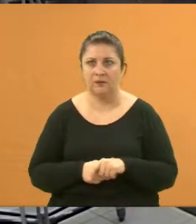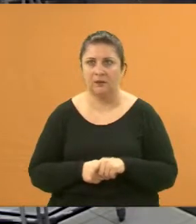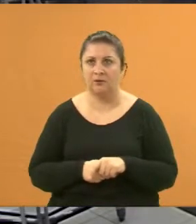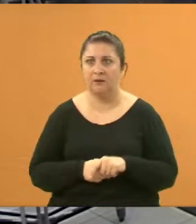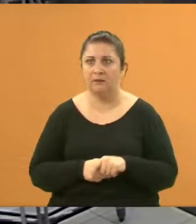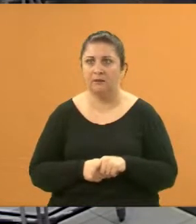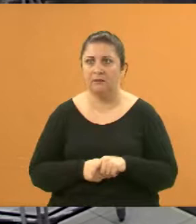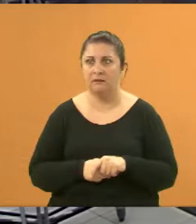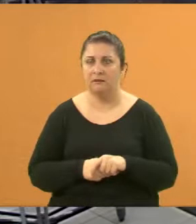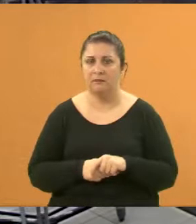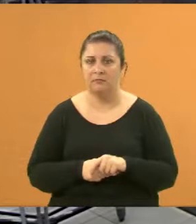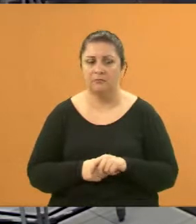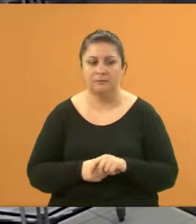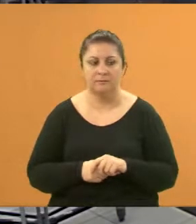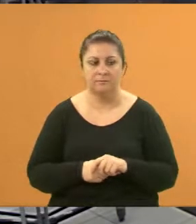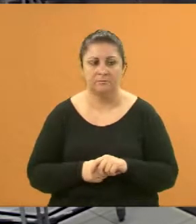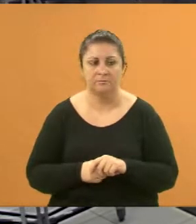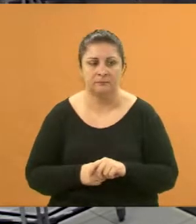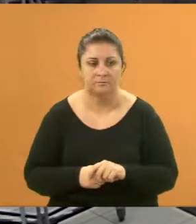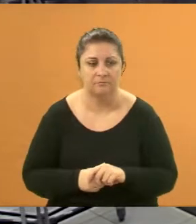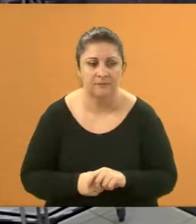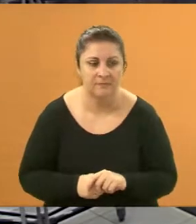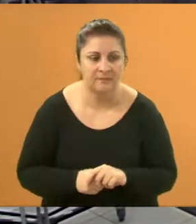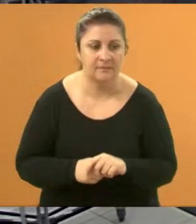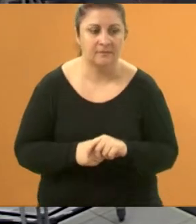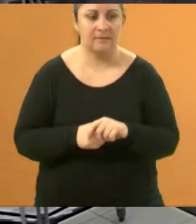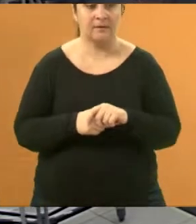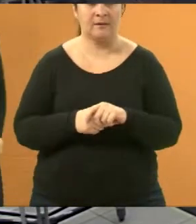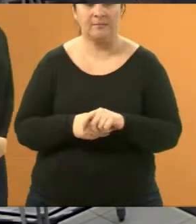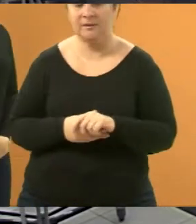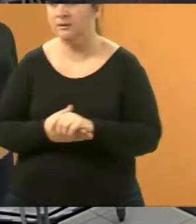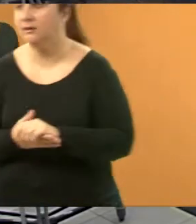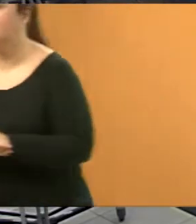O projeto está em discussão.